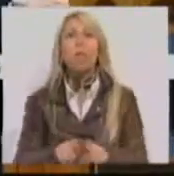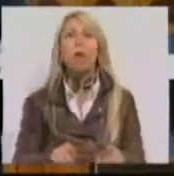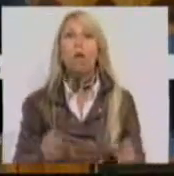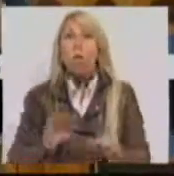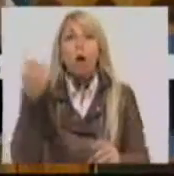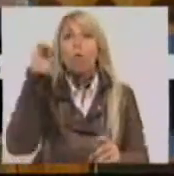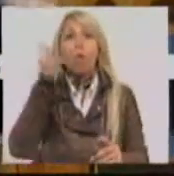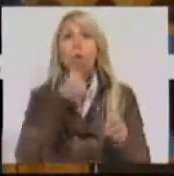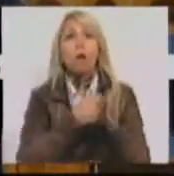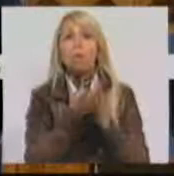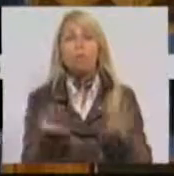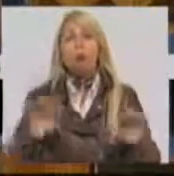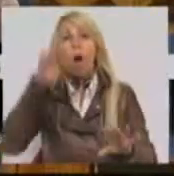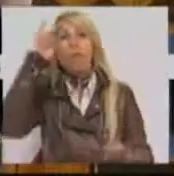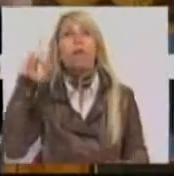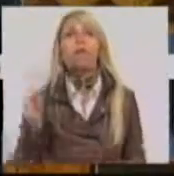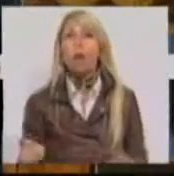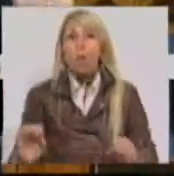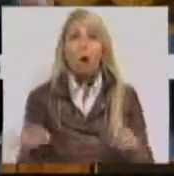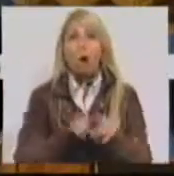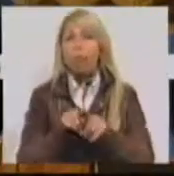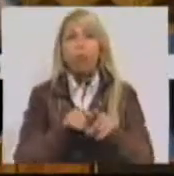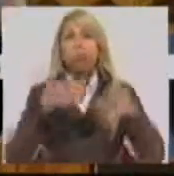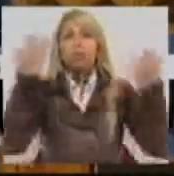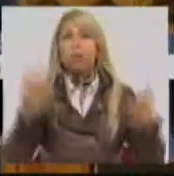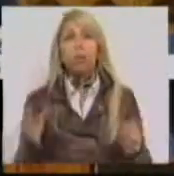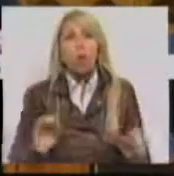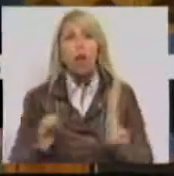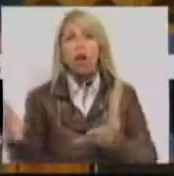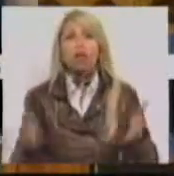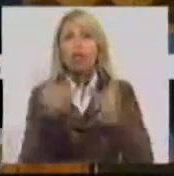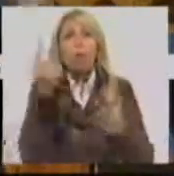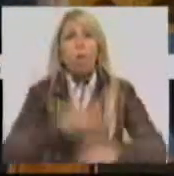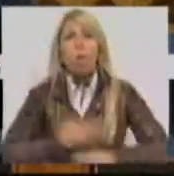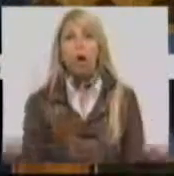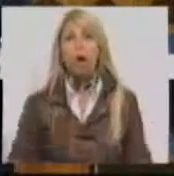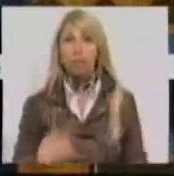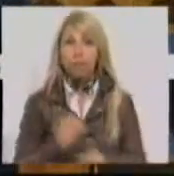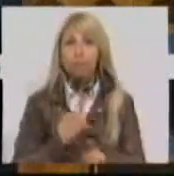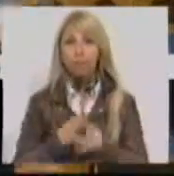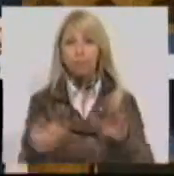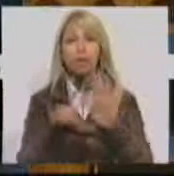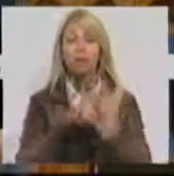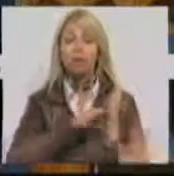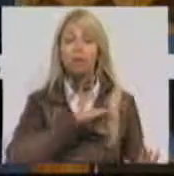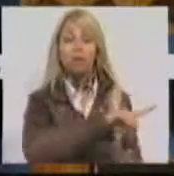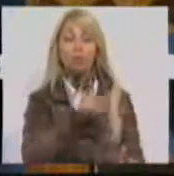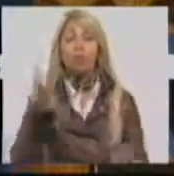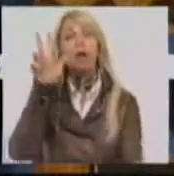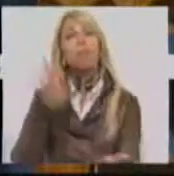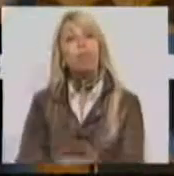única medida, não há uma ideia, não há uma política, não há uma estratégia. E mesmo as leis que os senhores aprovam